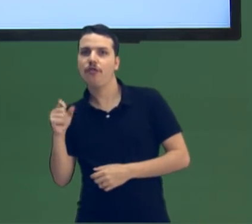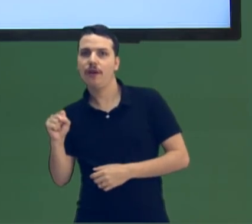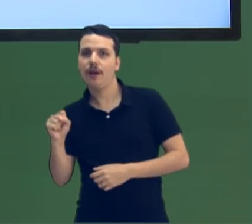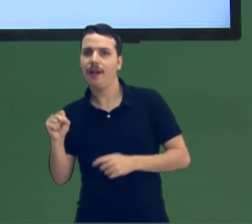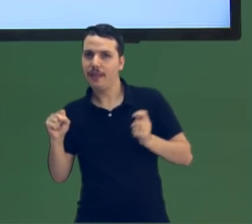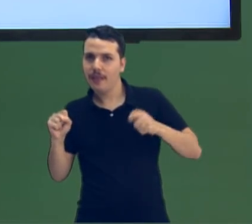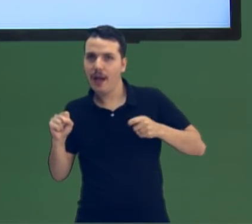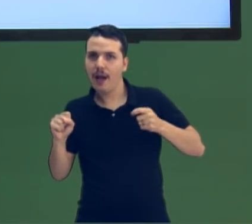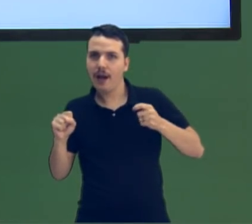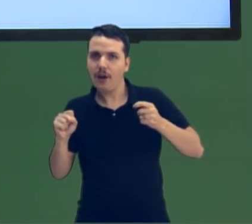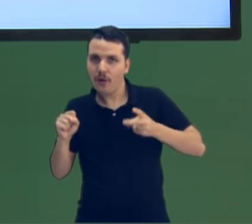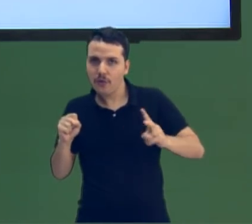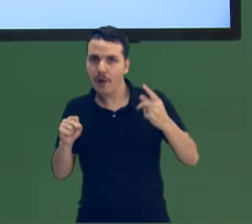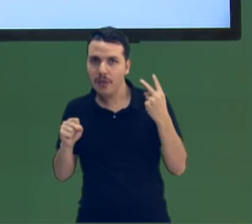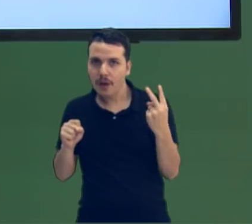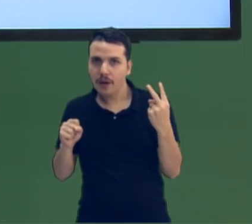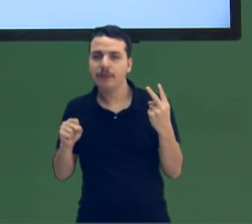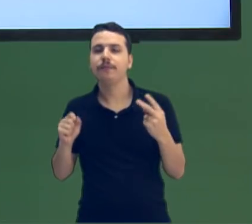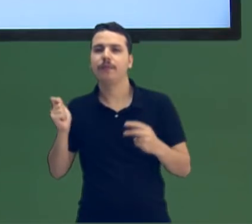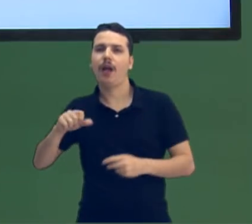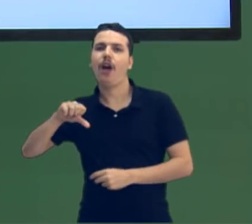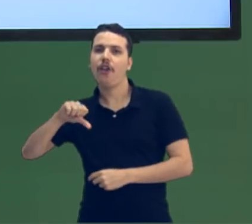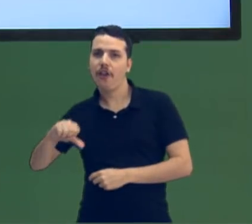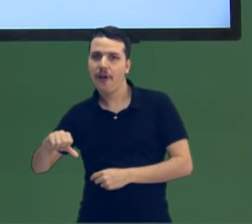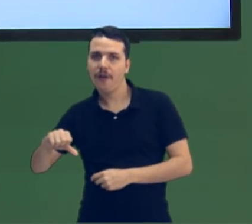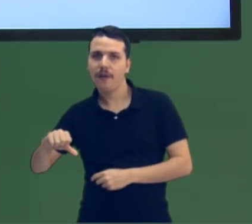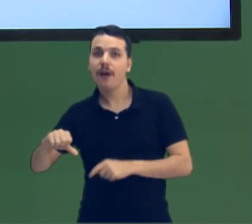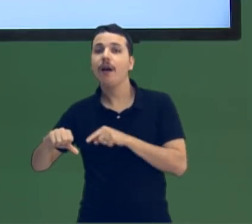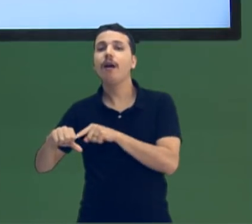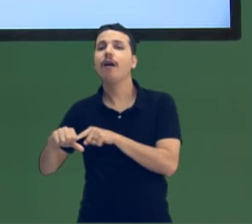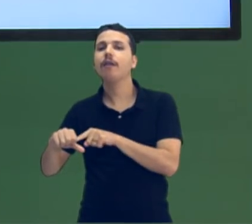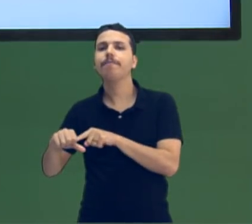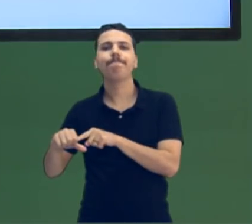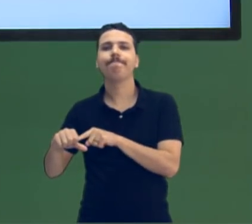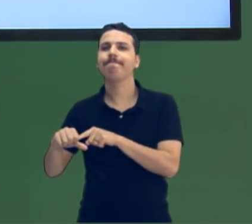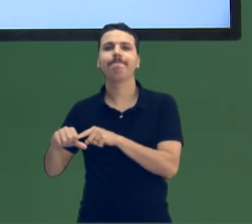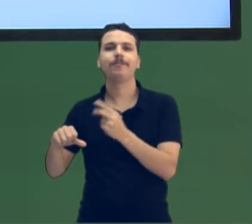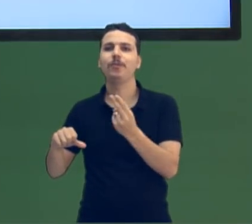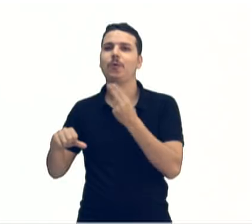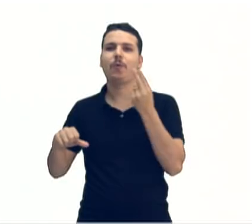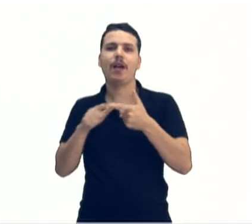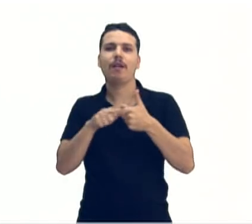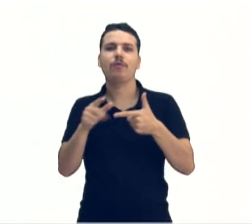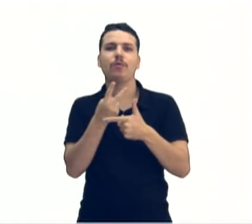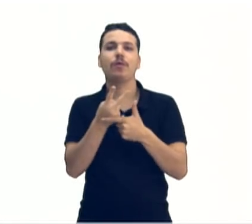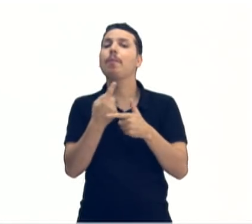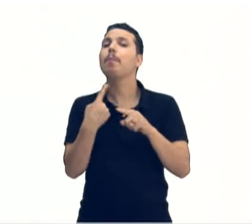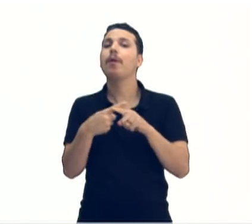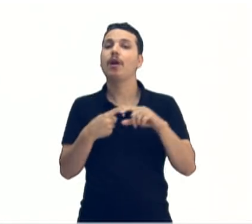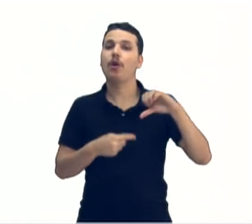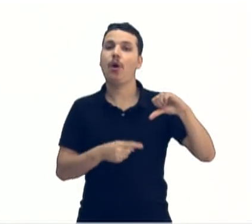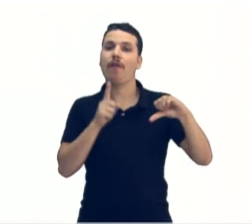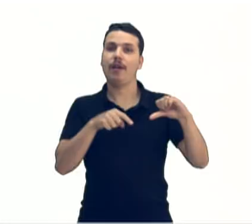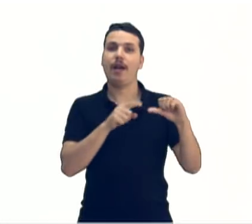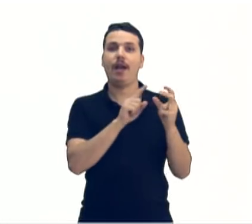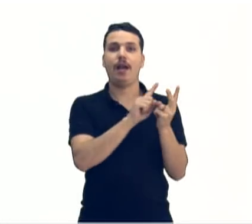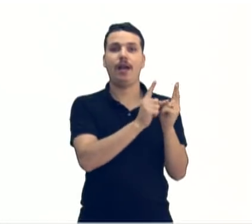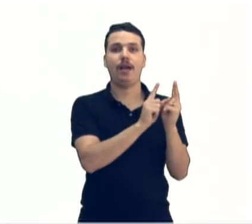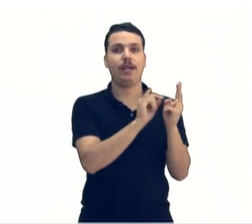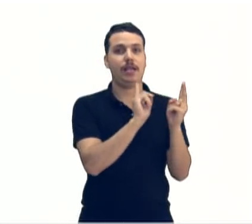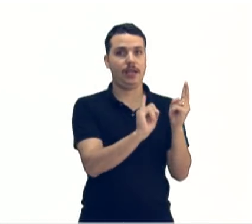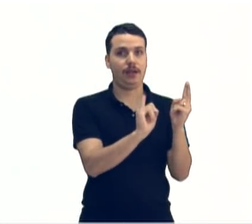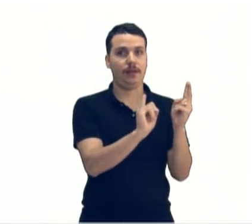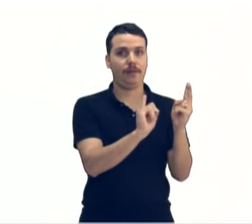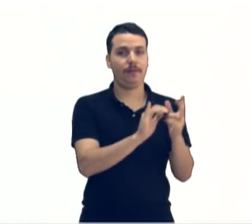Consigo continuar por 2? 9. E o 9? Não dá mais por 2, porque 9 é ímpar. Então, eu vou